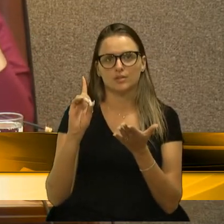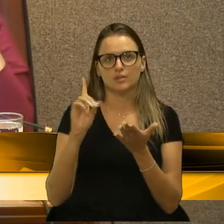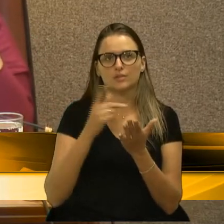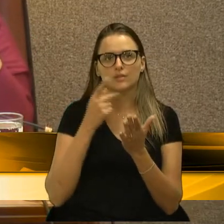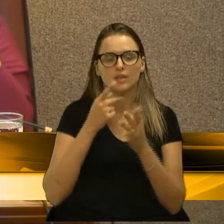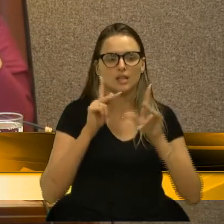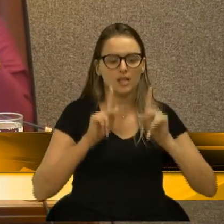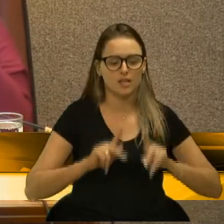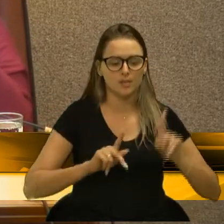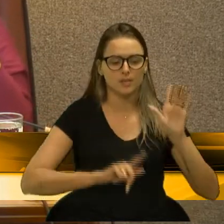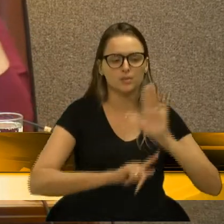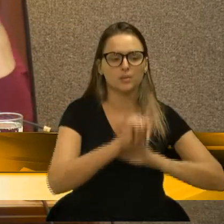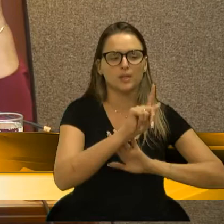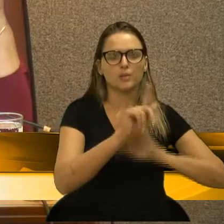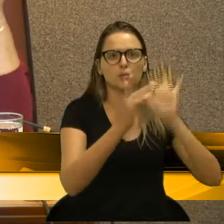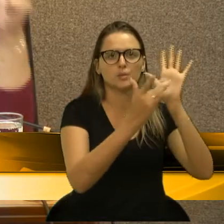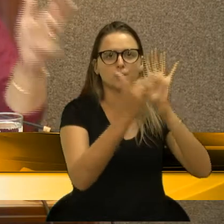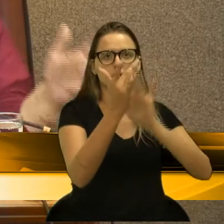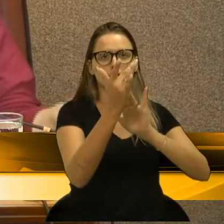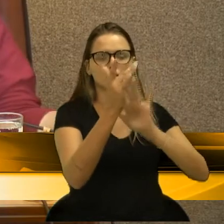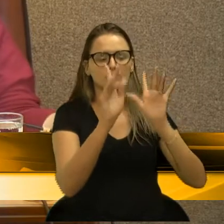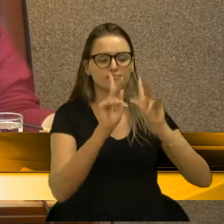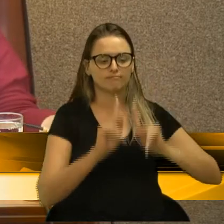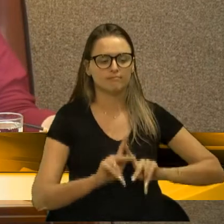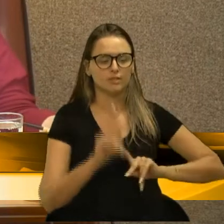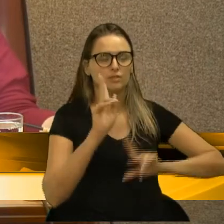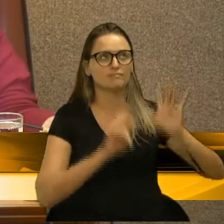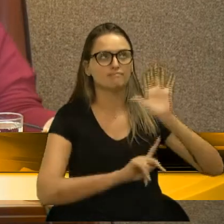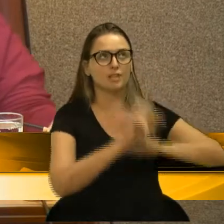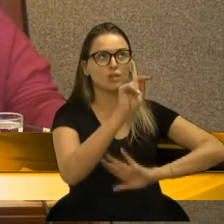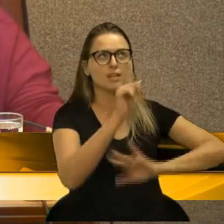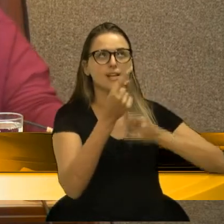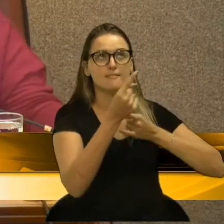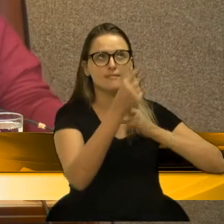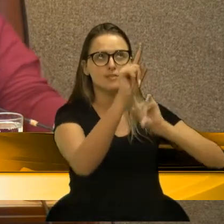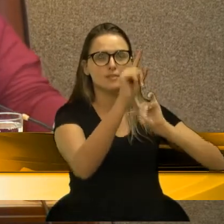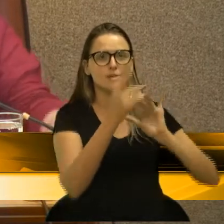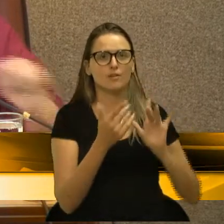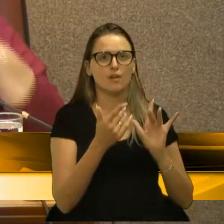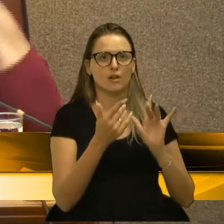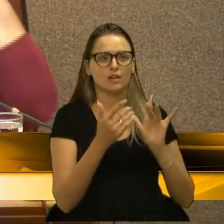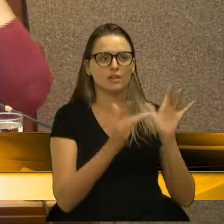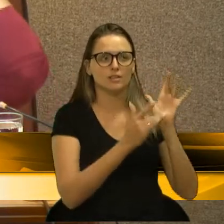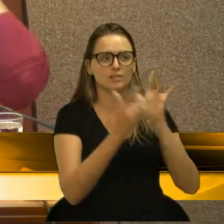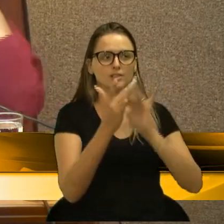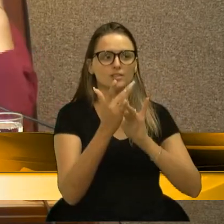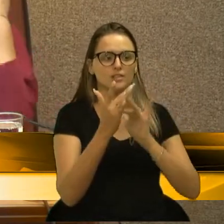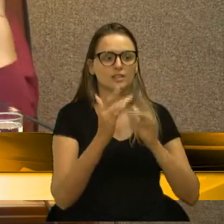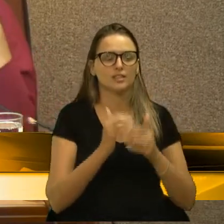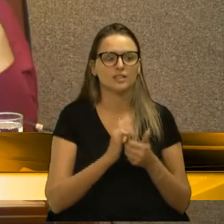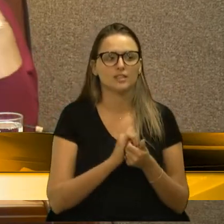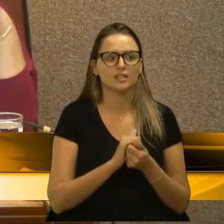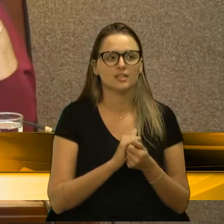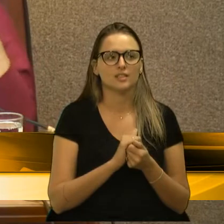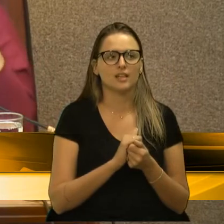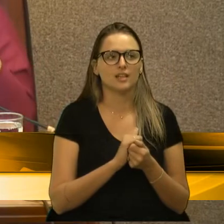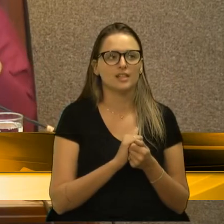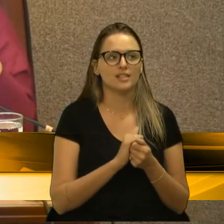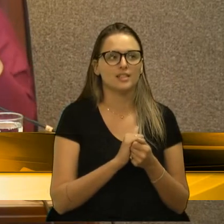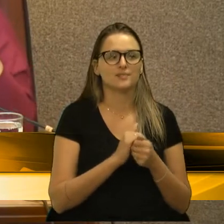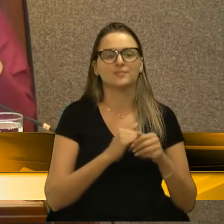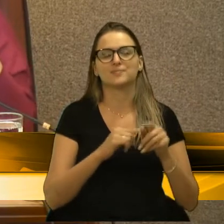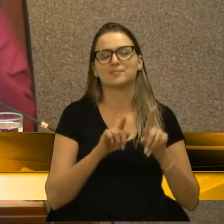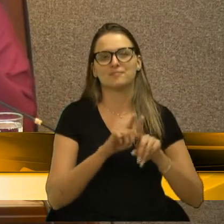pessoa pergunta para Jesus, né? Ela desafia Jesus. O que eu tenho que fazer para poder ir para o céu?